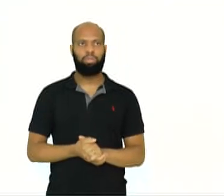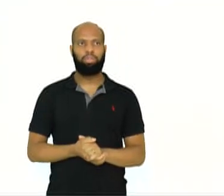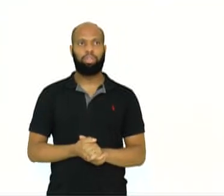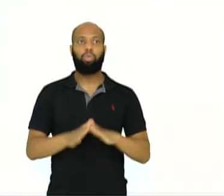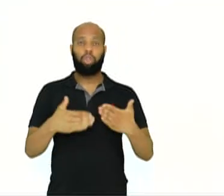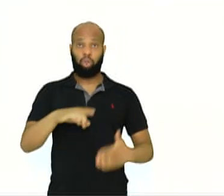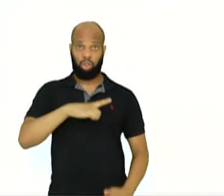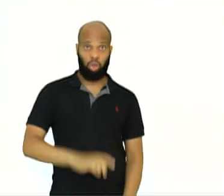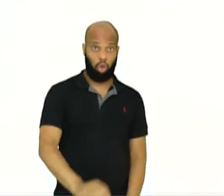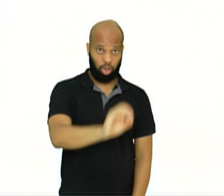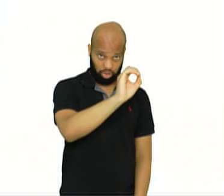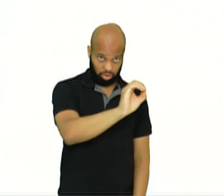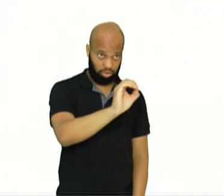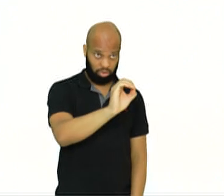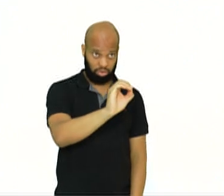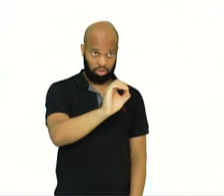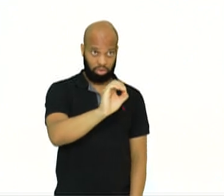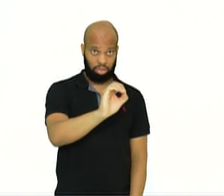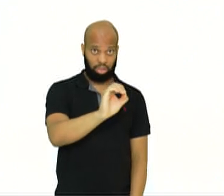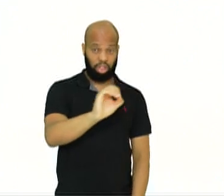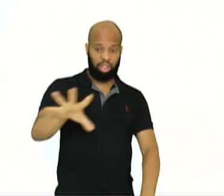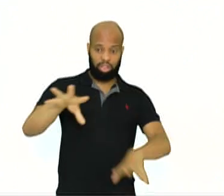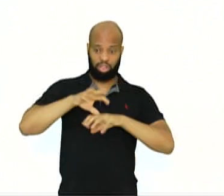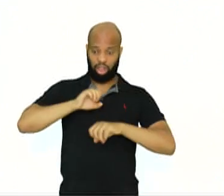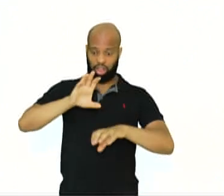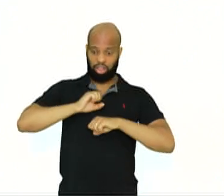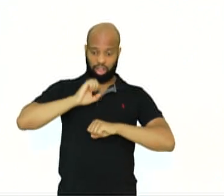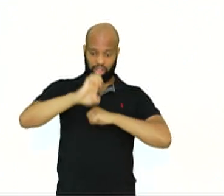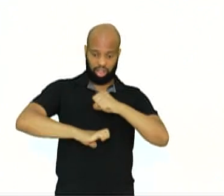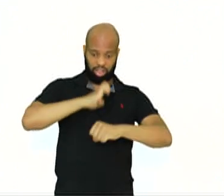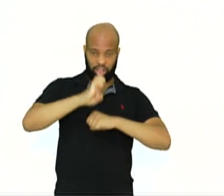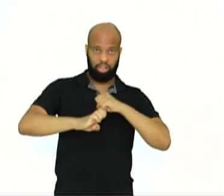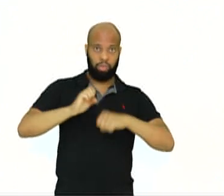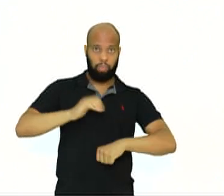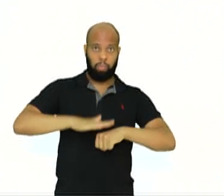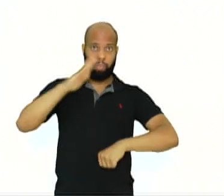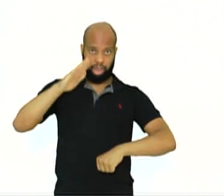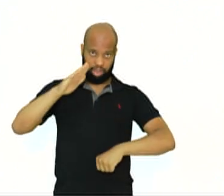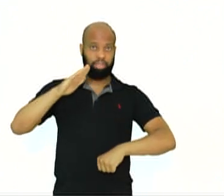O oxigênio, que é mais eletronegativo,